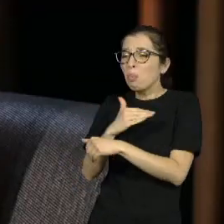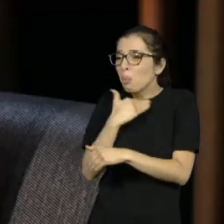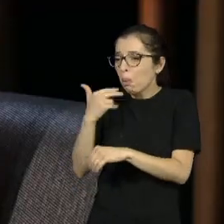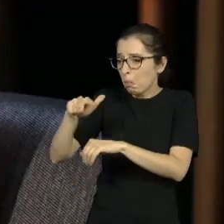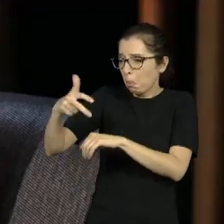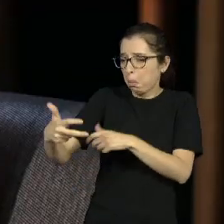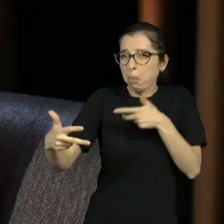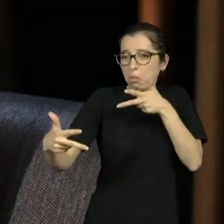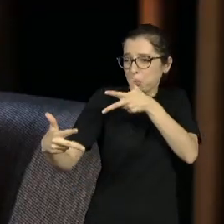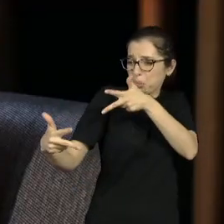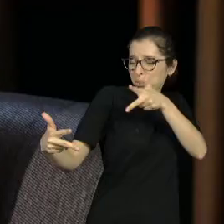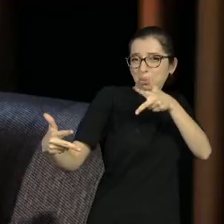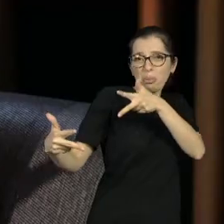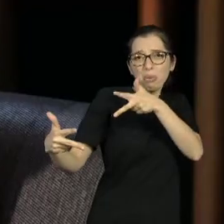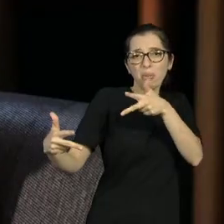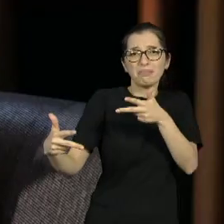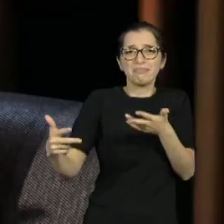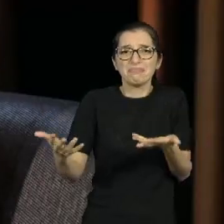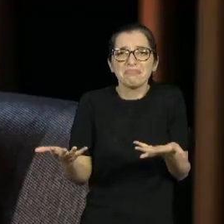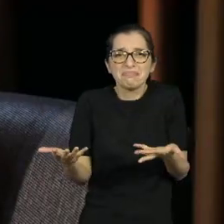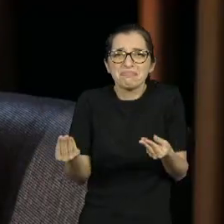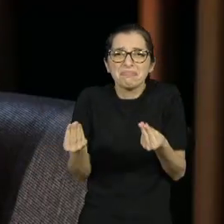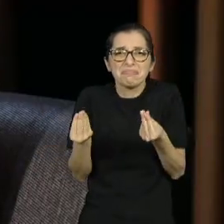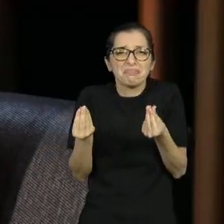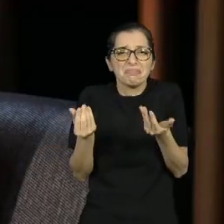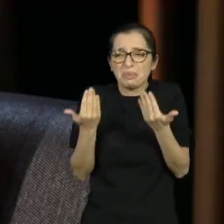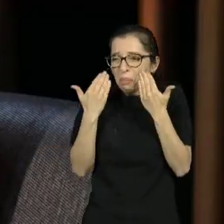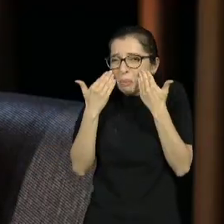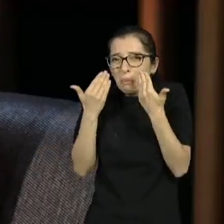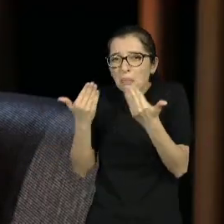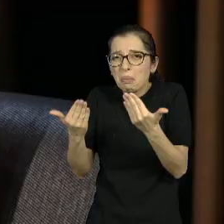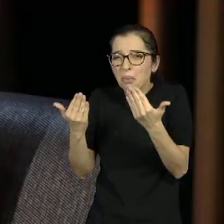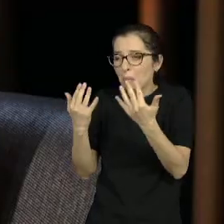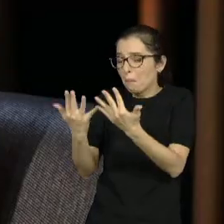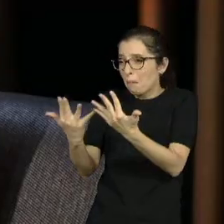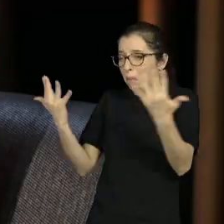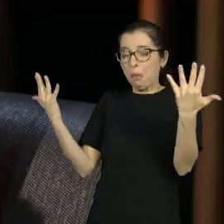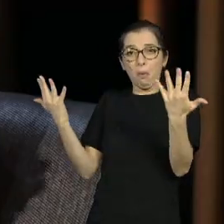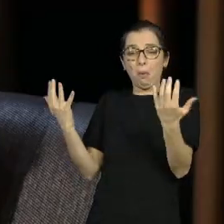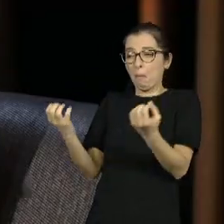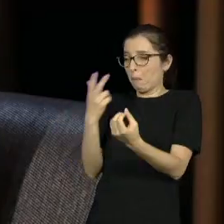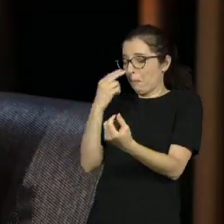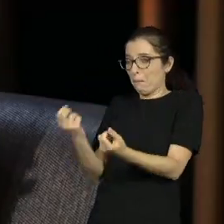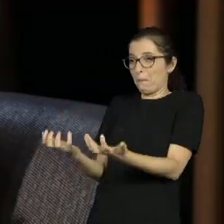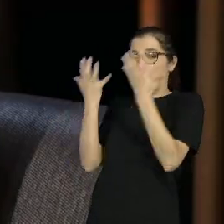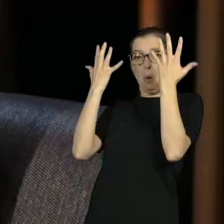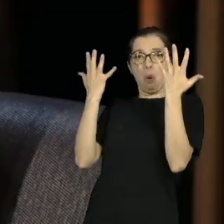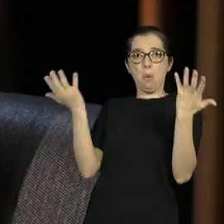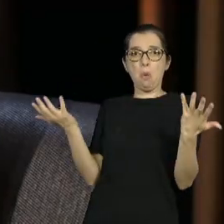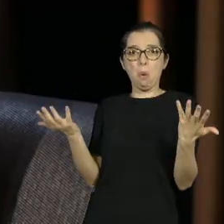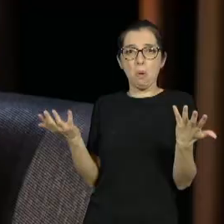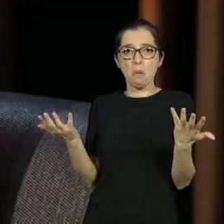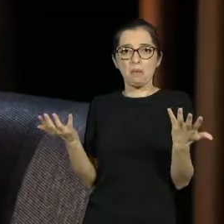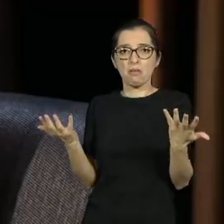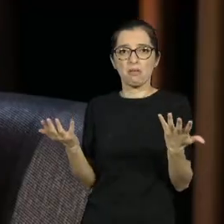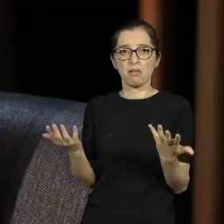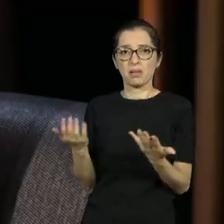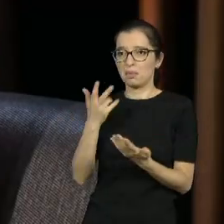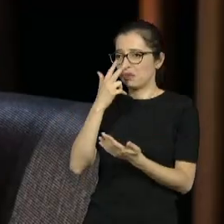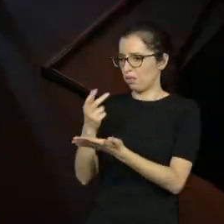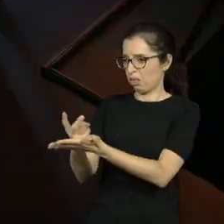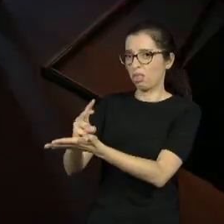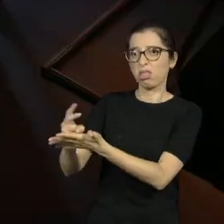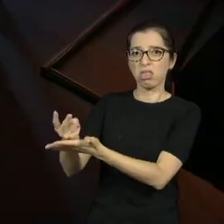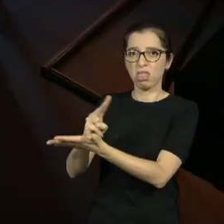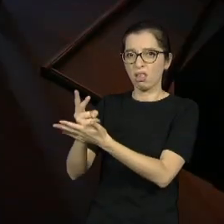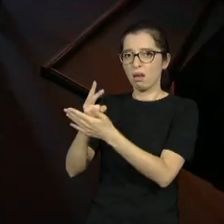seja que e ela foi Espetacular risada com deve ser feita se debatendo no chão